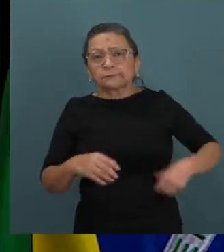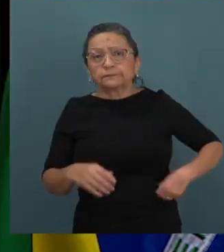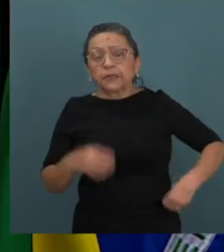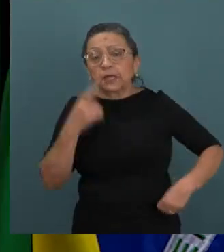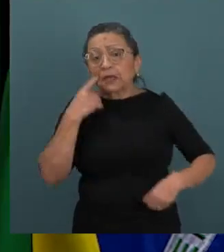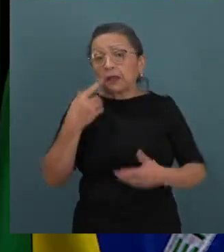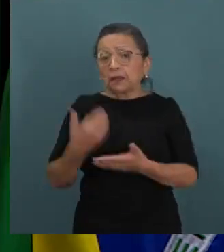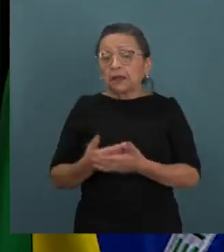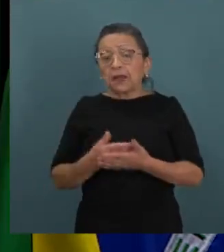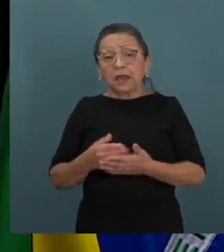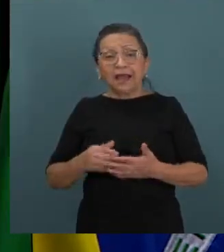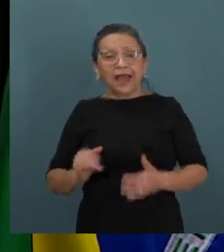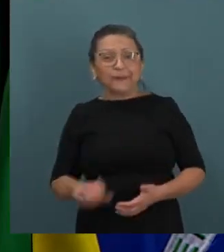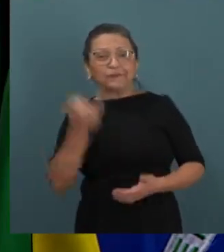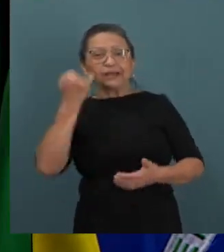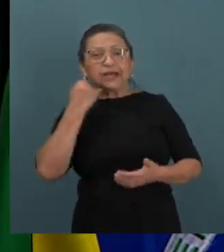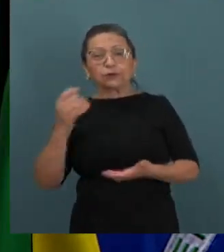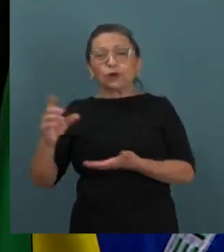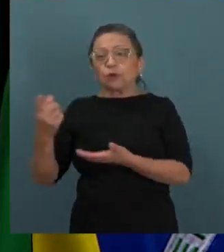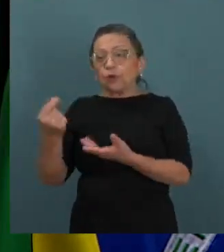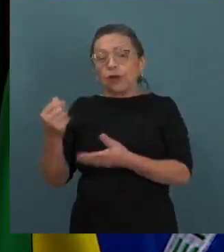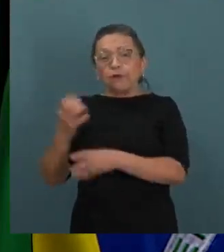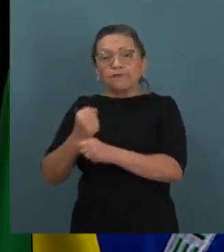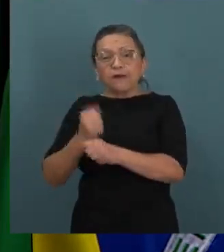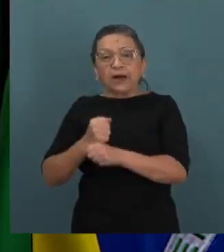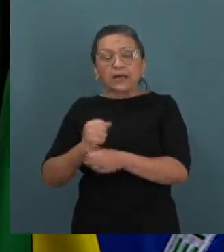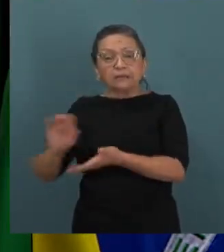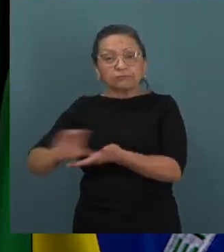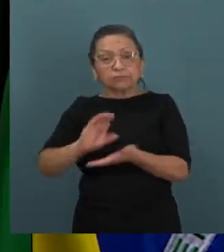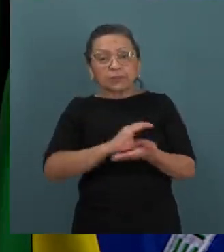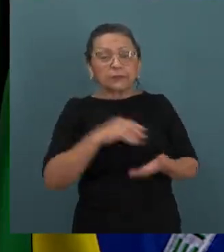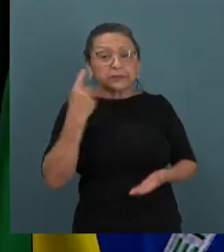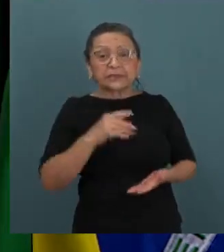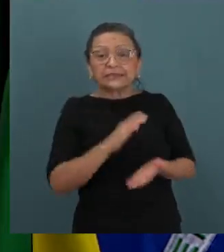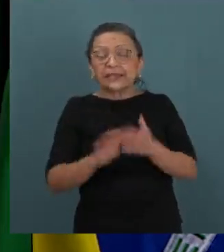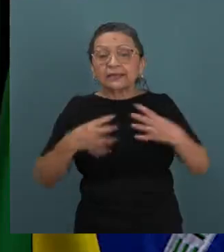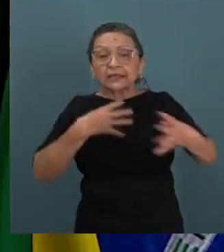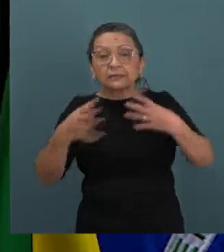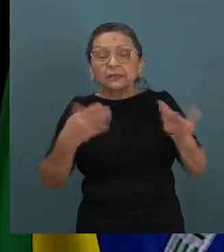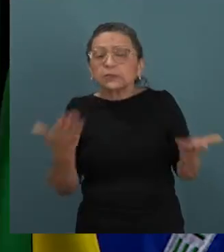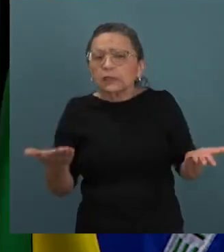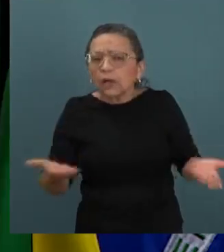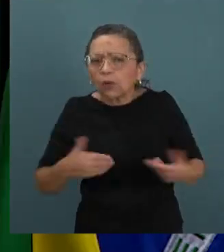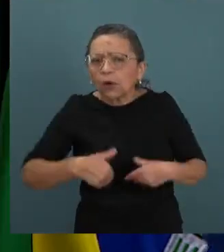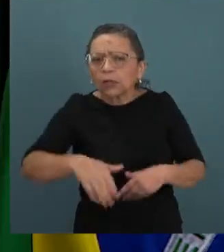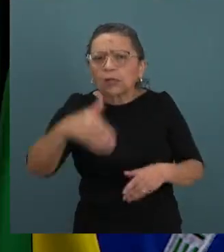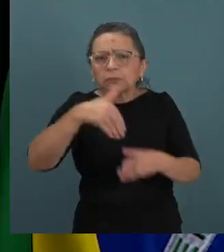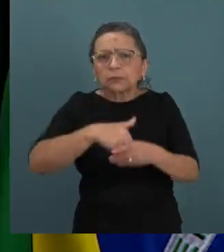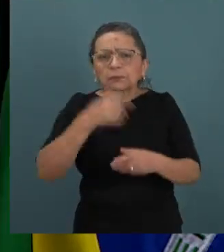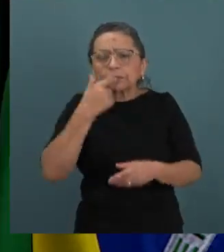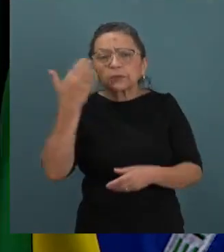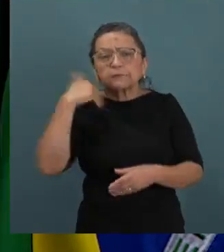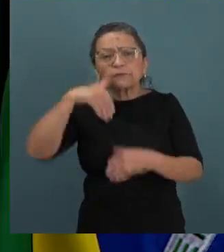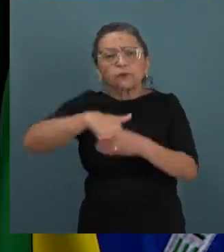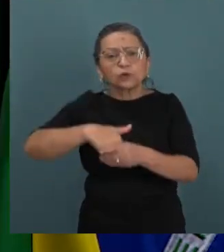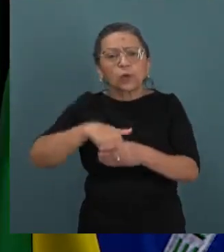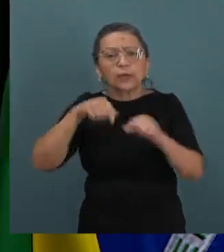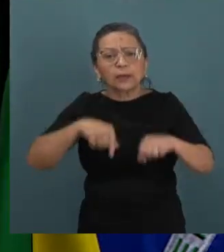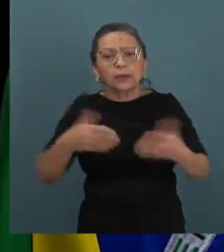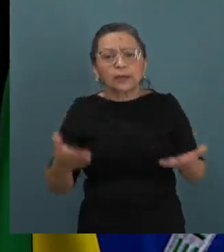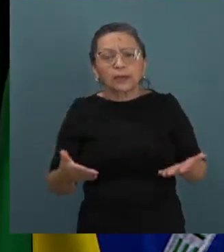de emendas parlamentares sem transparência. E agora, com a votação que nós fizemos aqui há poucos dias